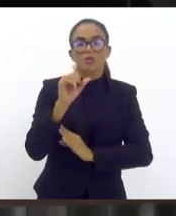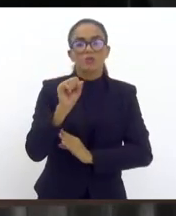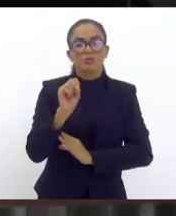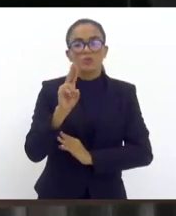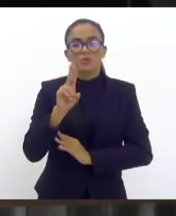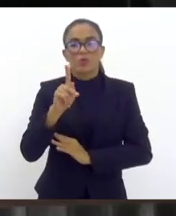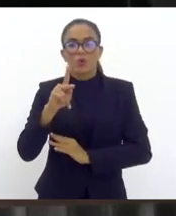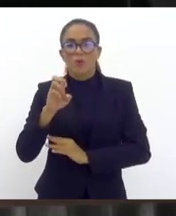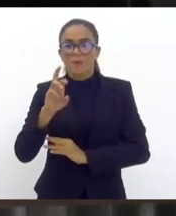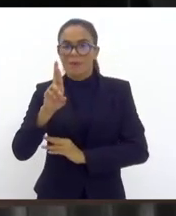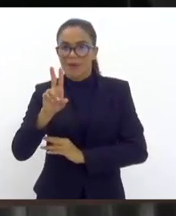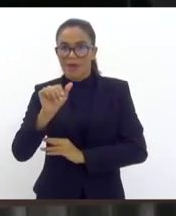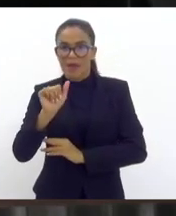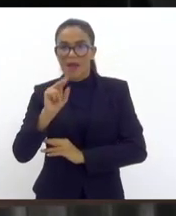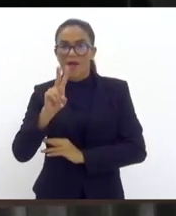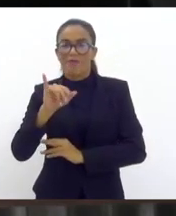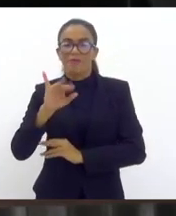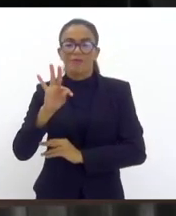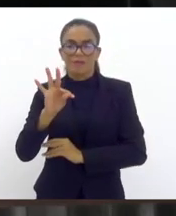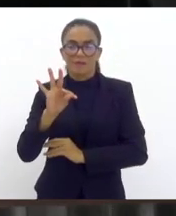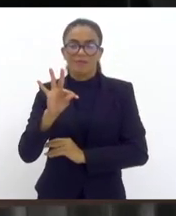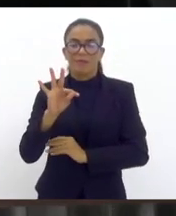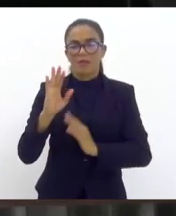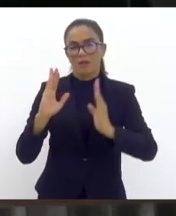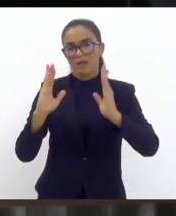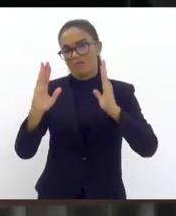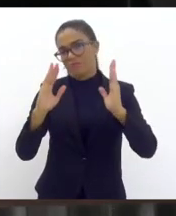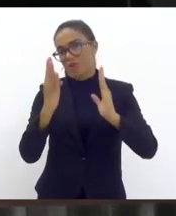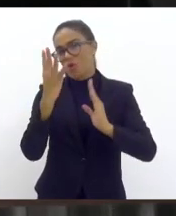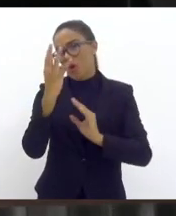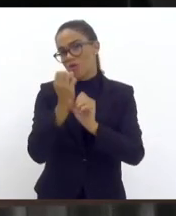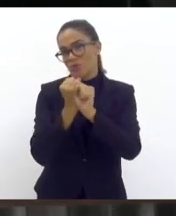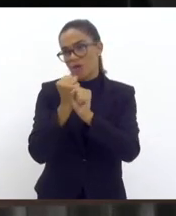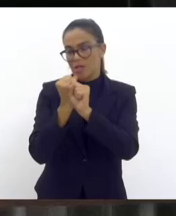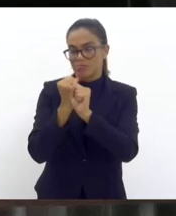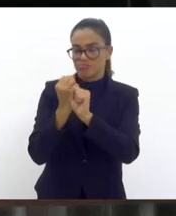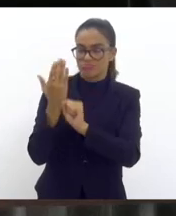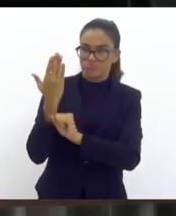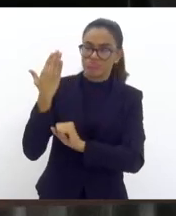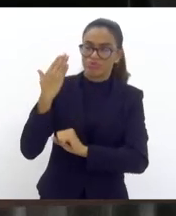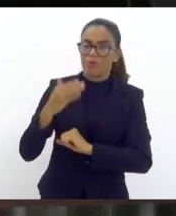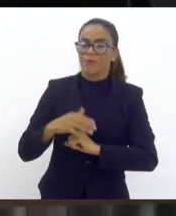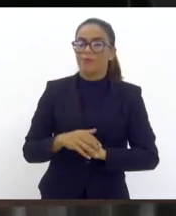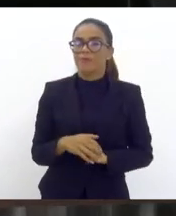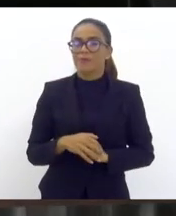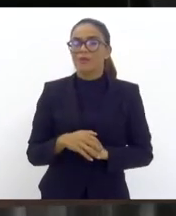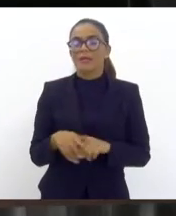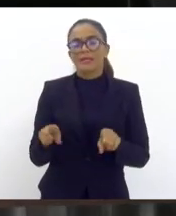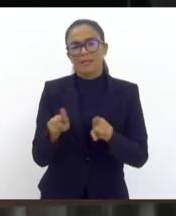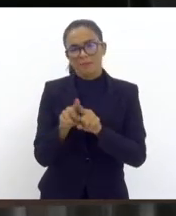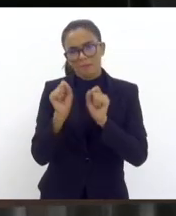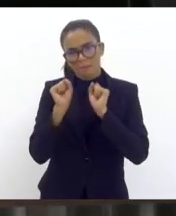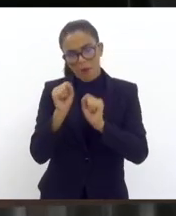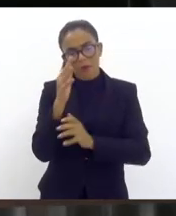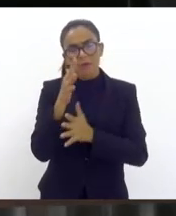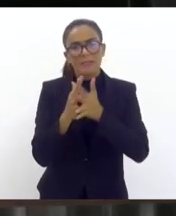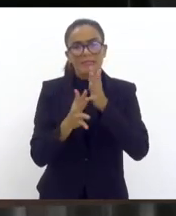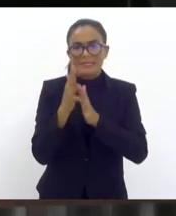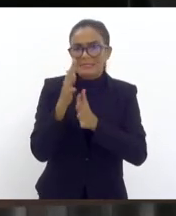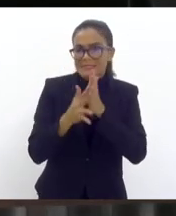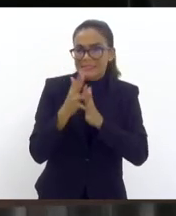bilhões de reais Nos últimos quatro anos isso também pode afetar